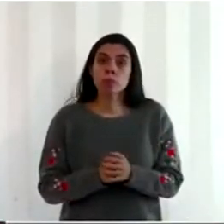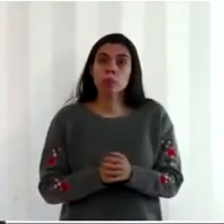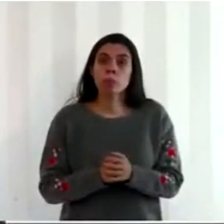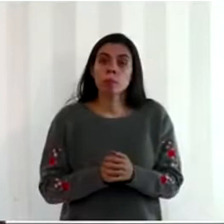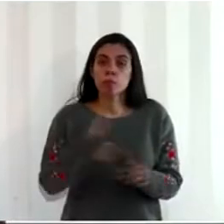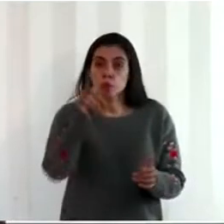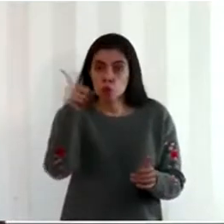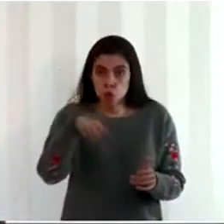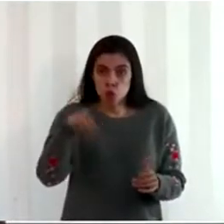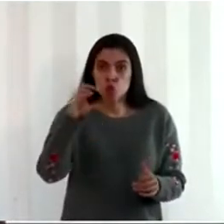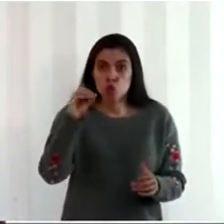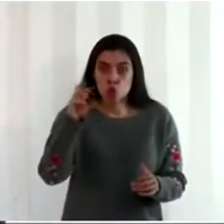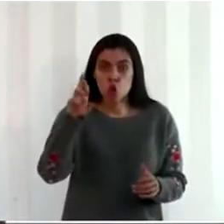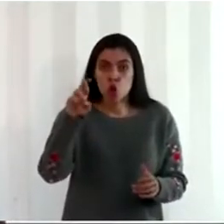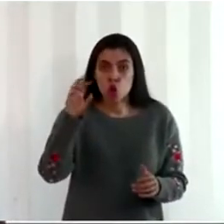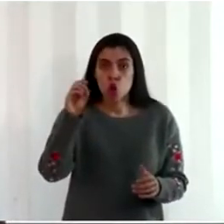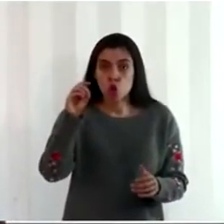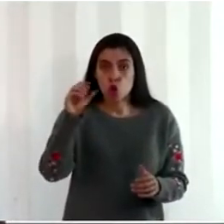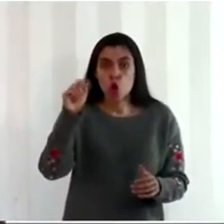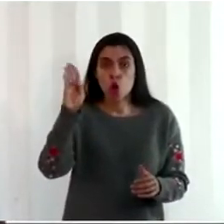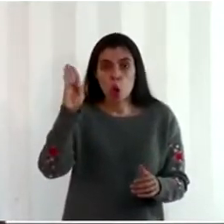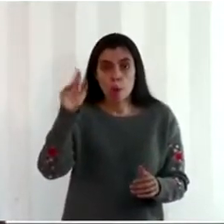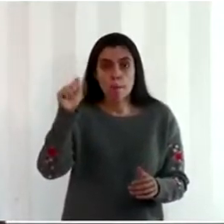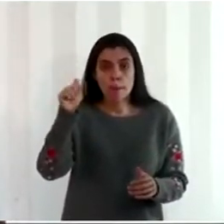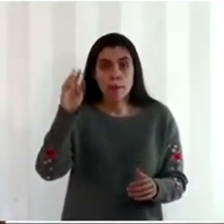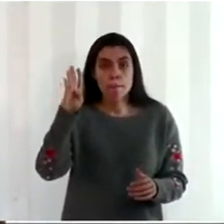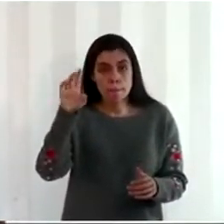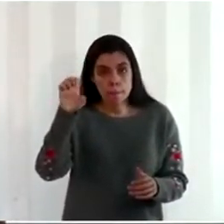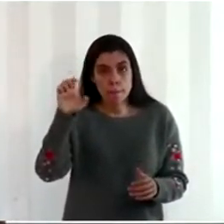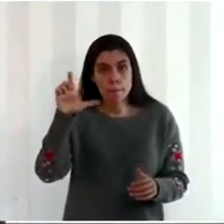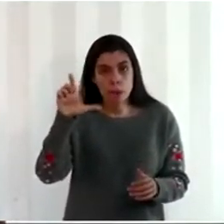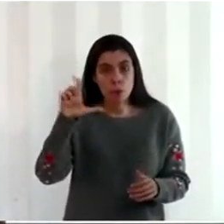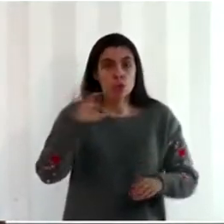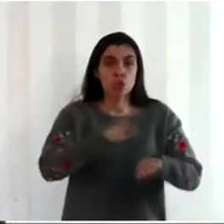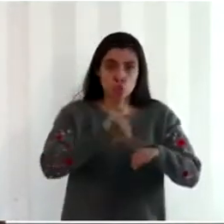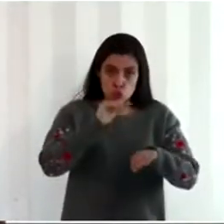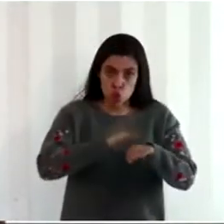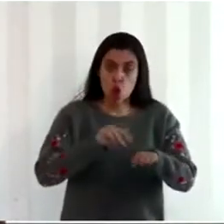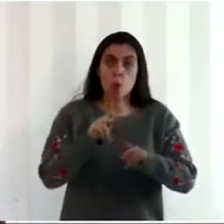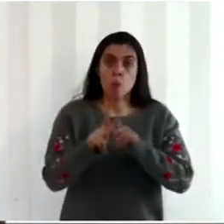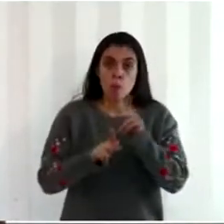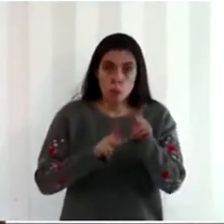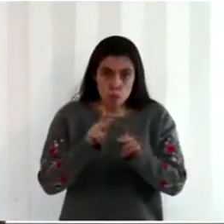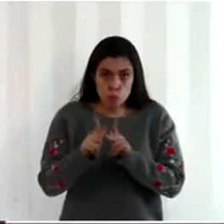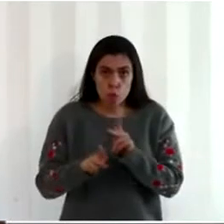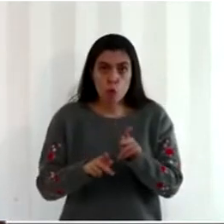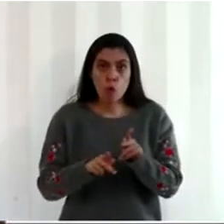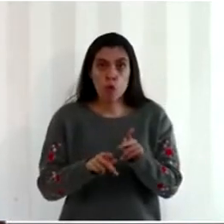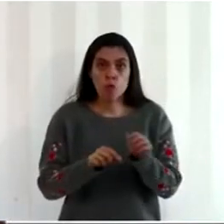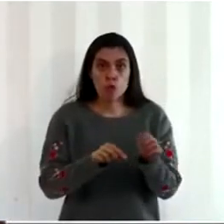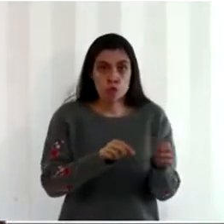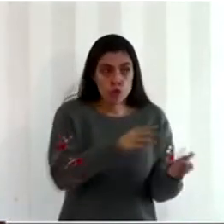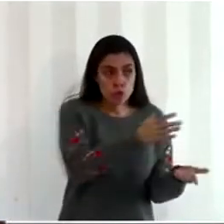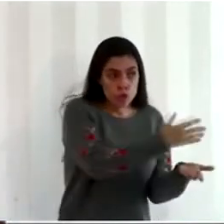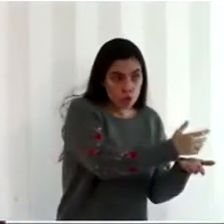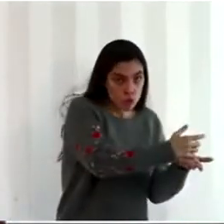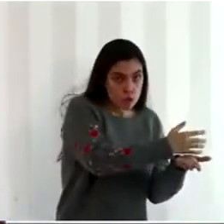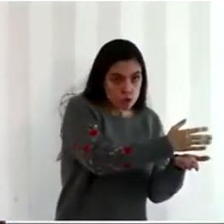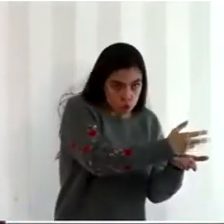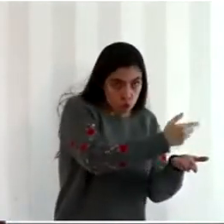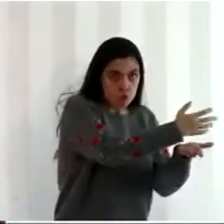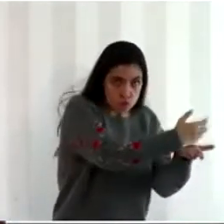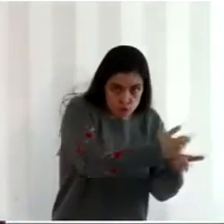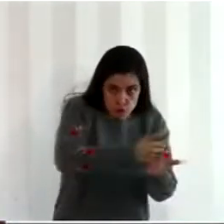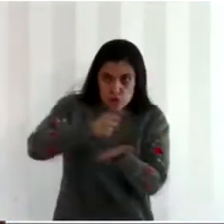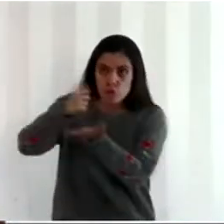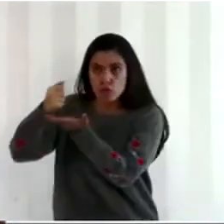exortando o povo a que construíssem o templo, porque eles tinham cada um ido cuidar da sua própria vida, dos seus próprios deleites, e a casa de